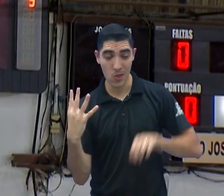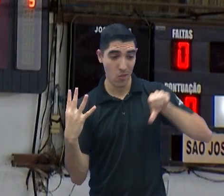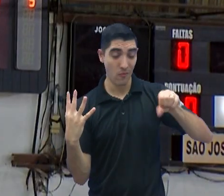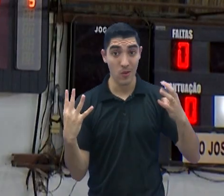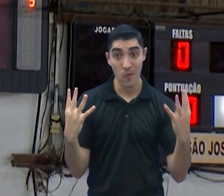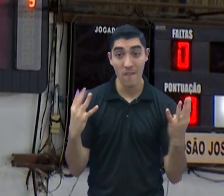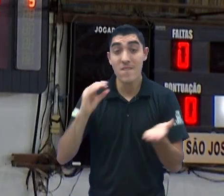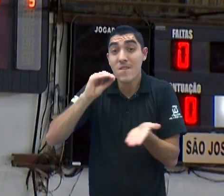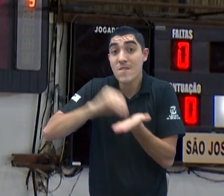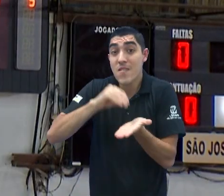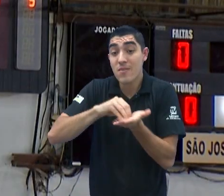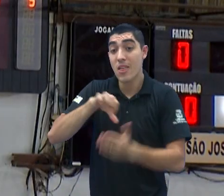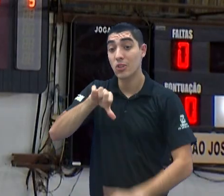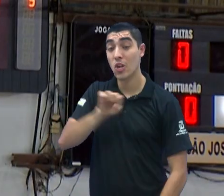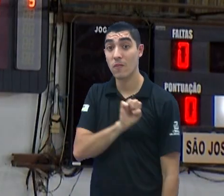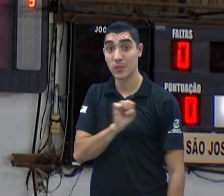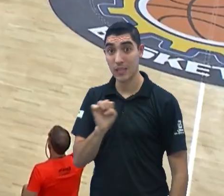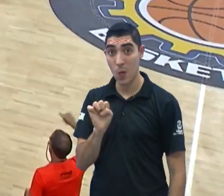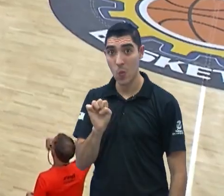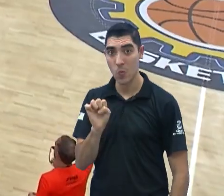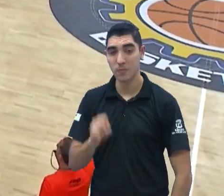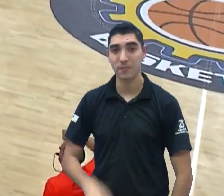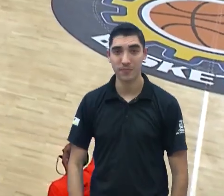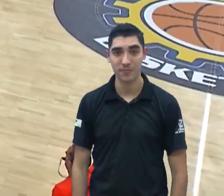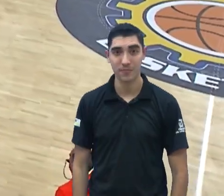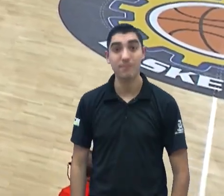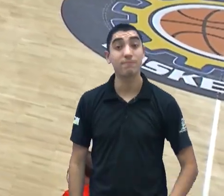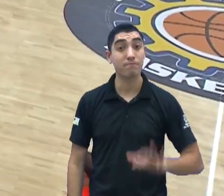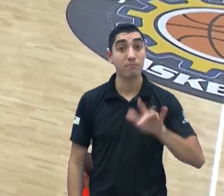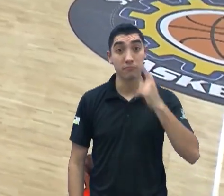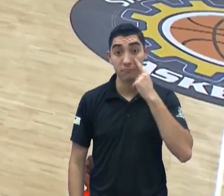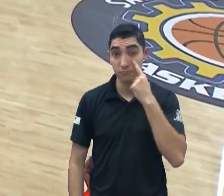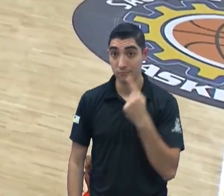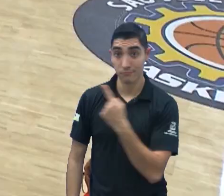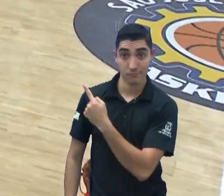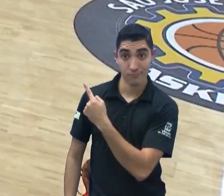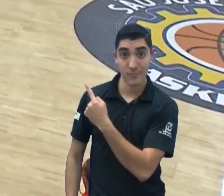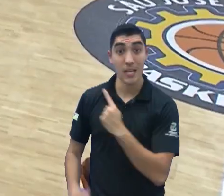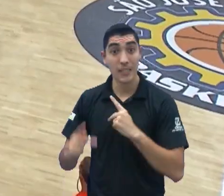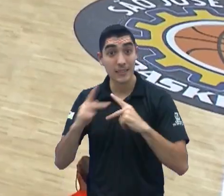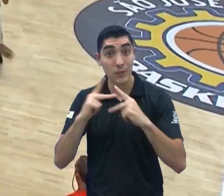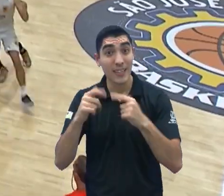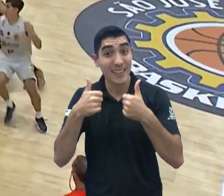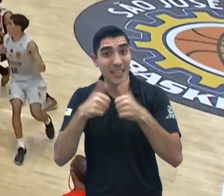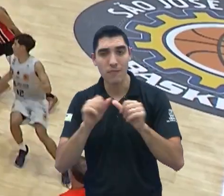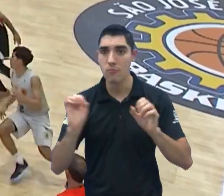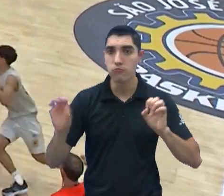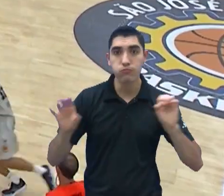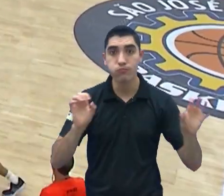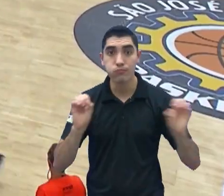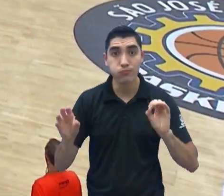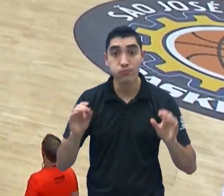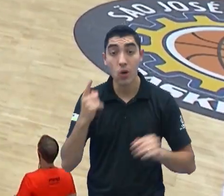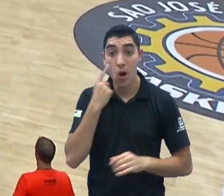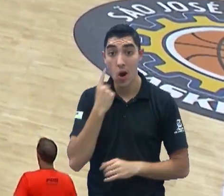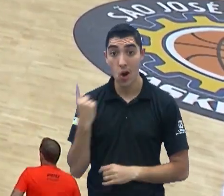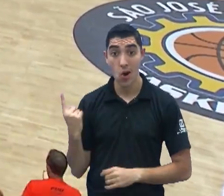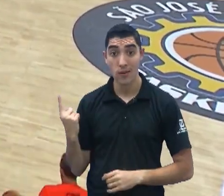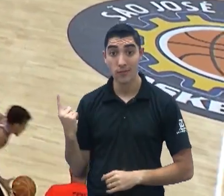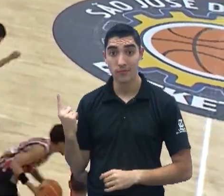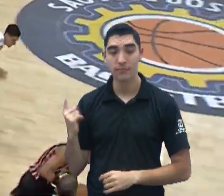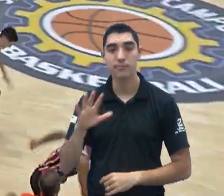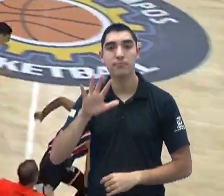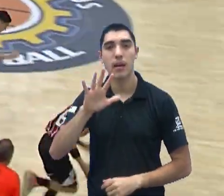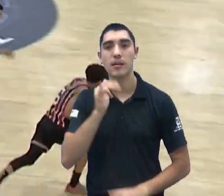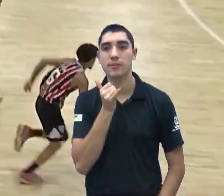94-94, restando 9 segundos. Bola no ataque para o São José. Era trabalhar bem a jogada e ir para a vitória. Mas